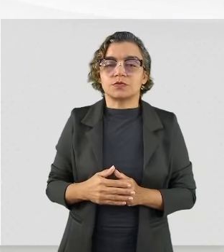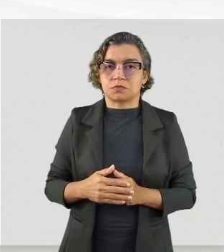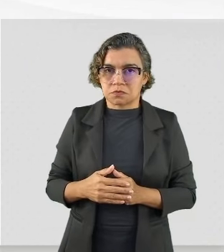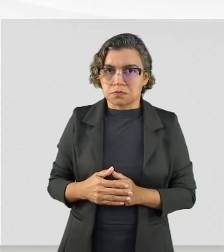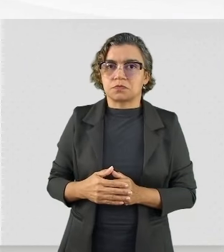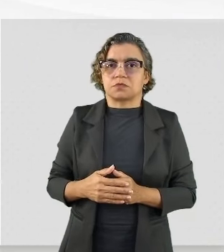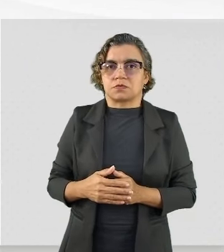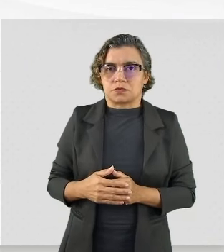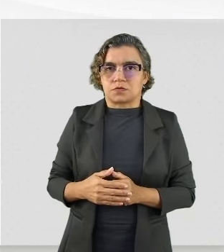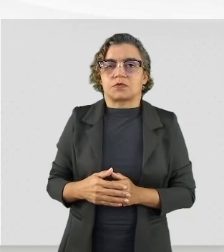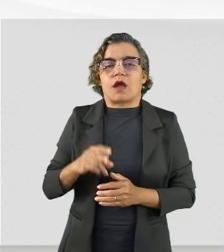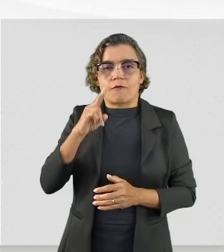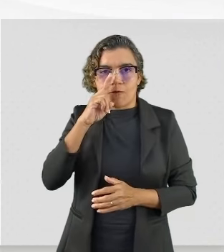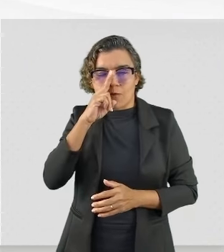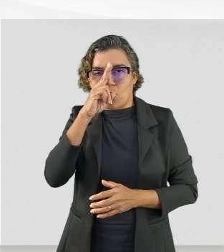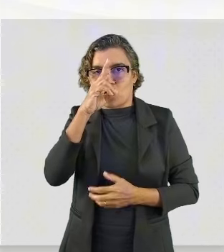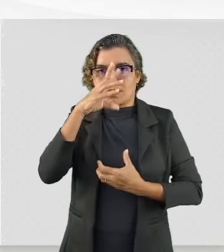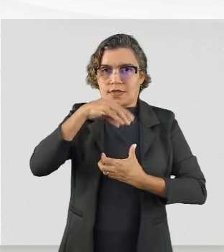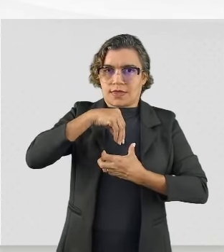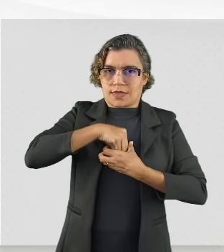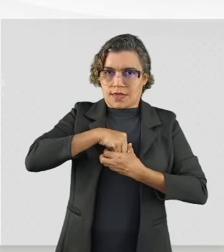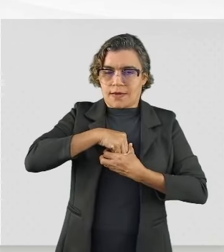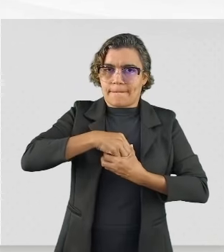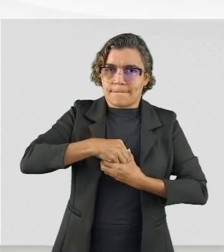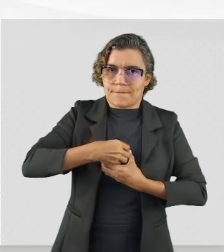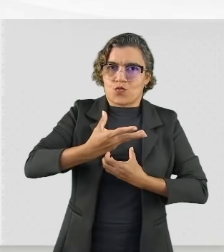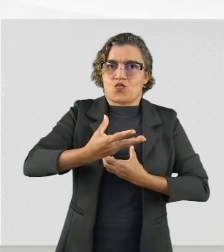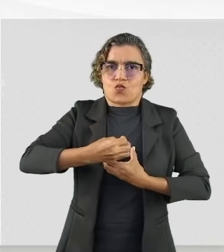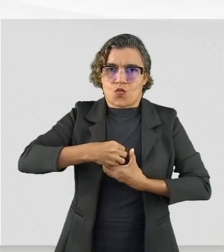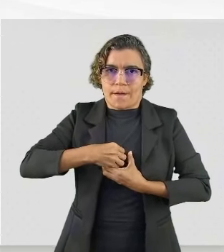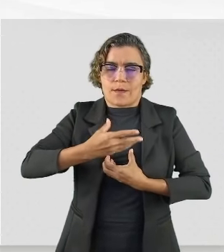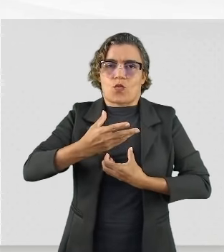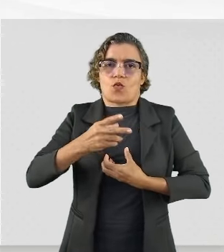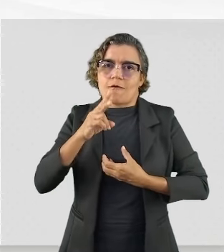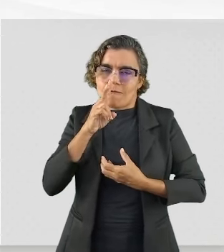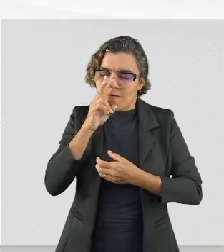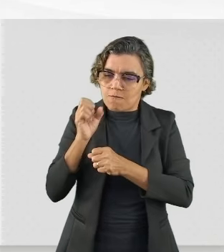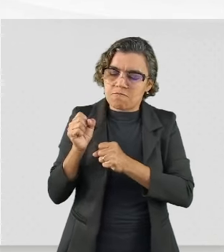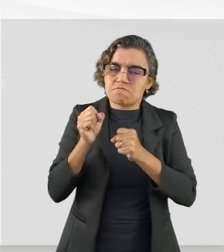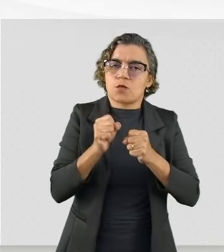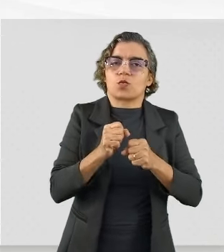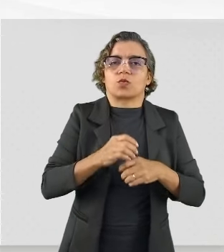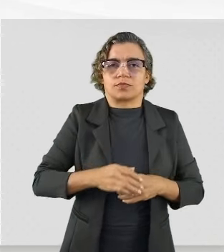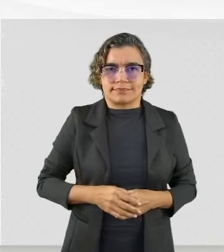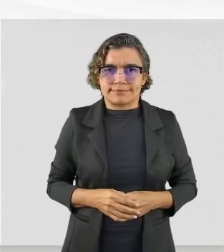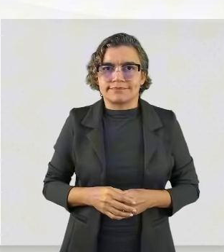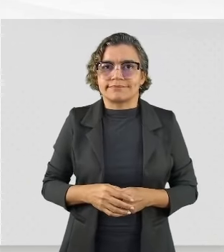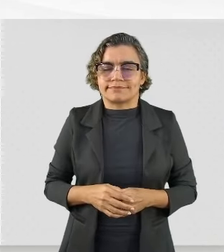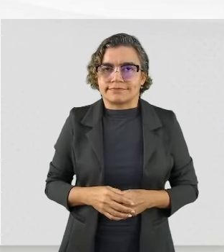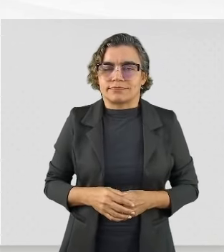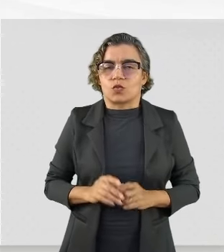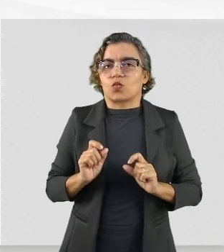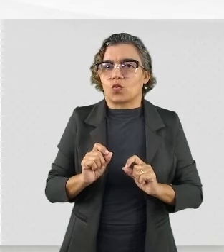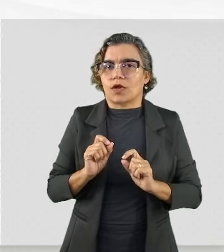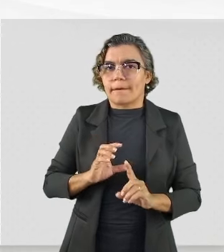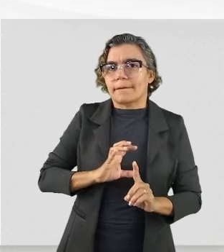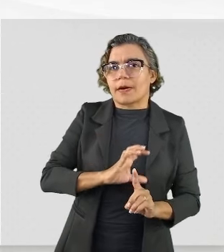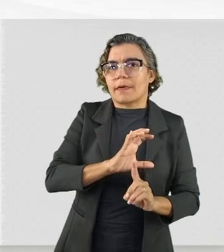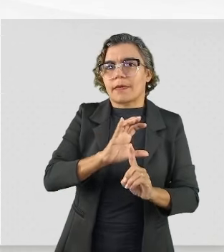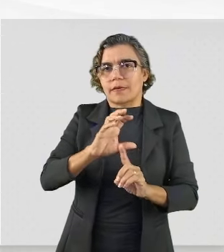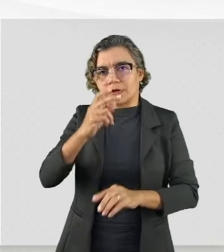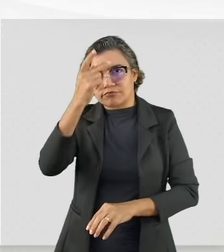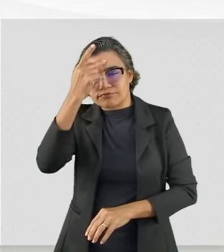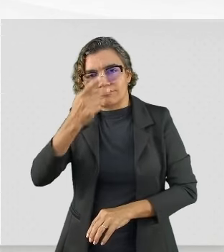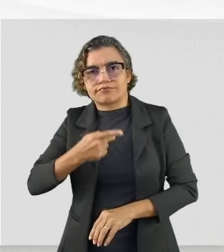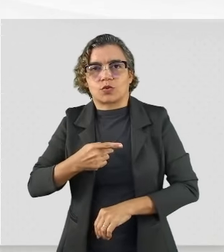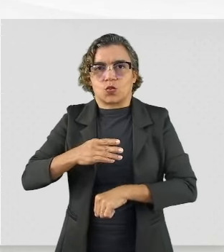interior do ser humano, né? Que ele vai chamar de potência. Ou seja, isso vai gerar uma autonomia para o